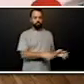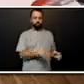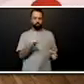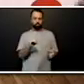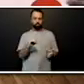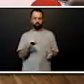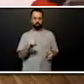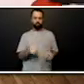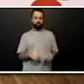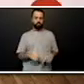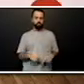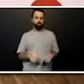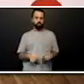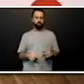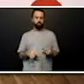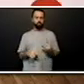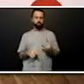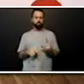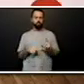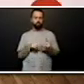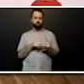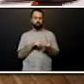termômetro, separa